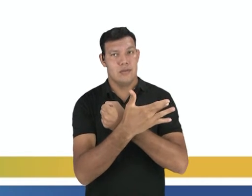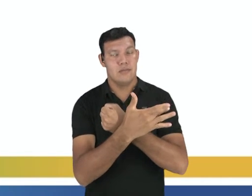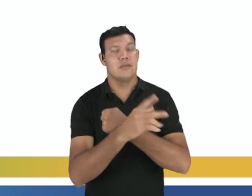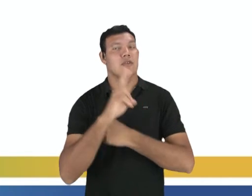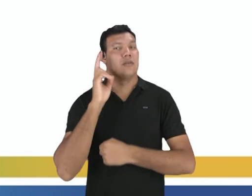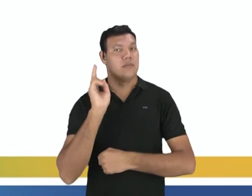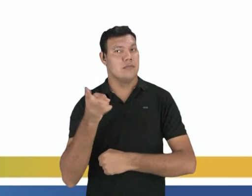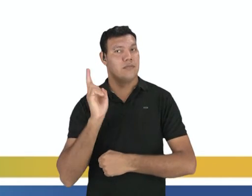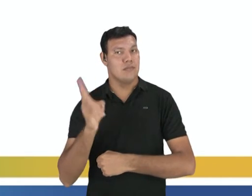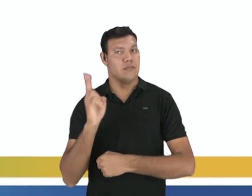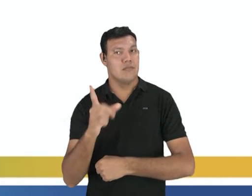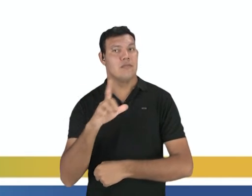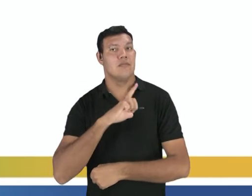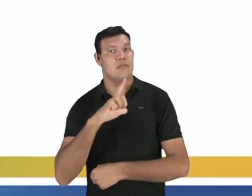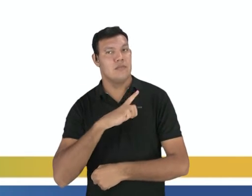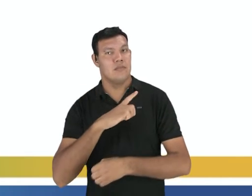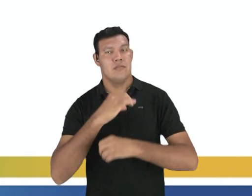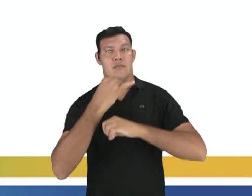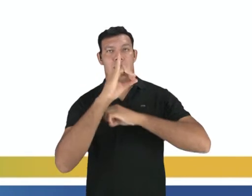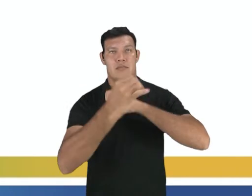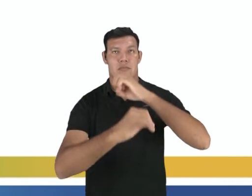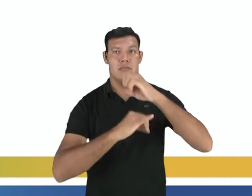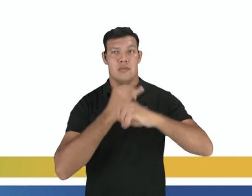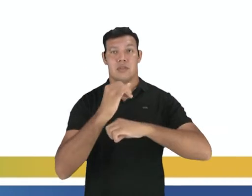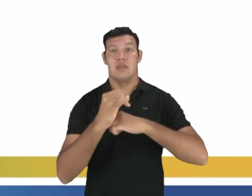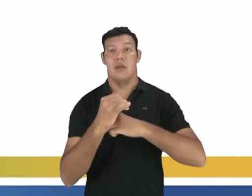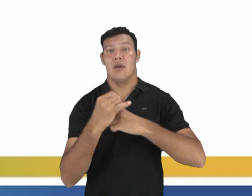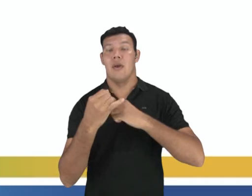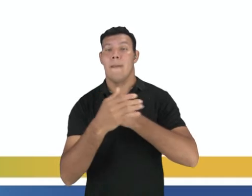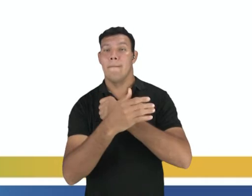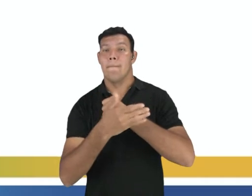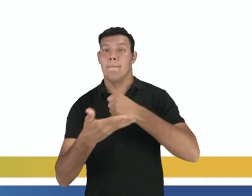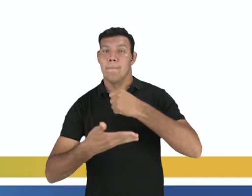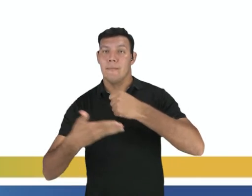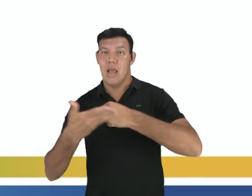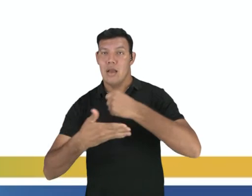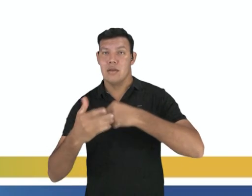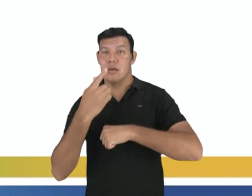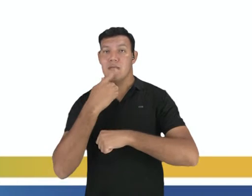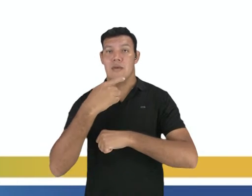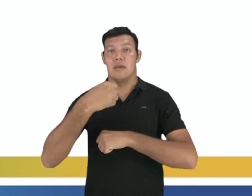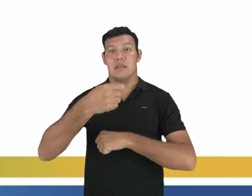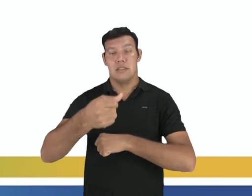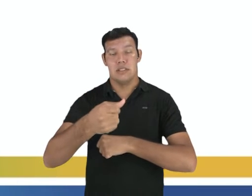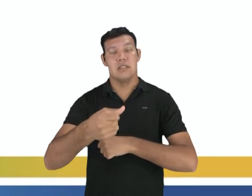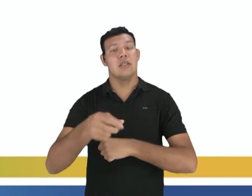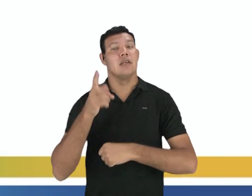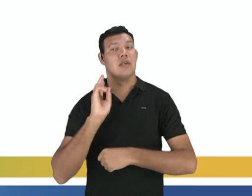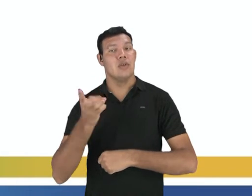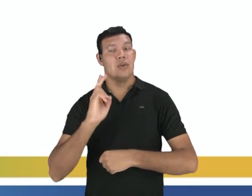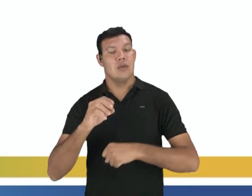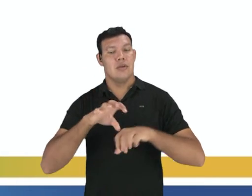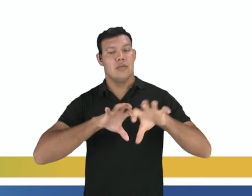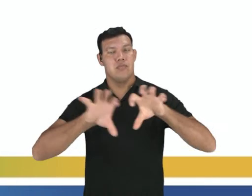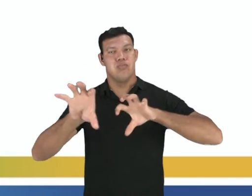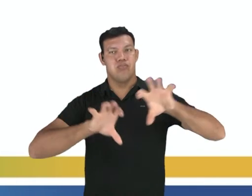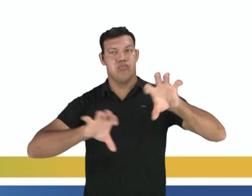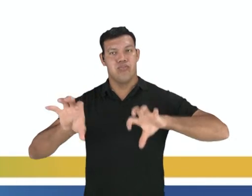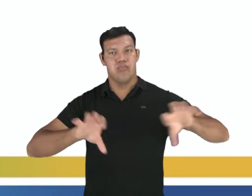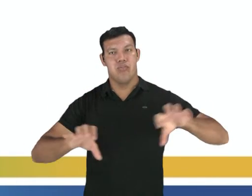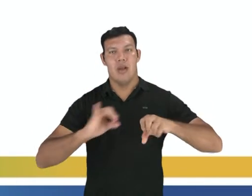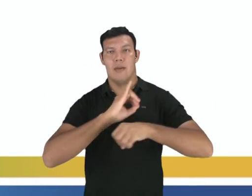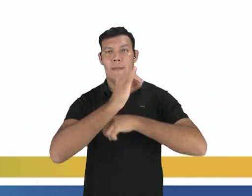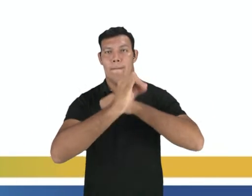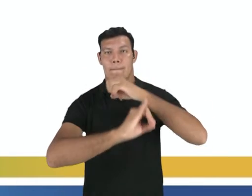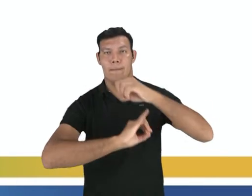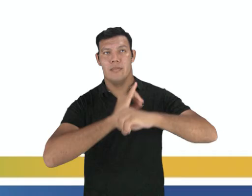vai ionizar. As bases e os sais sempre vão dissociar os seus íons, separar,